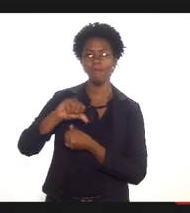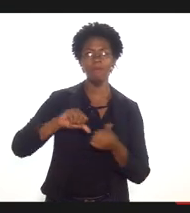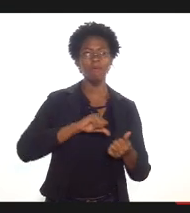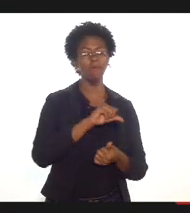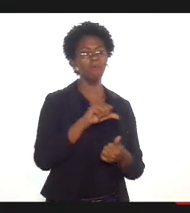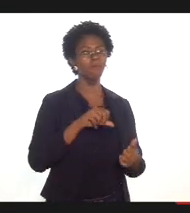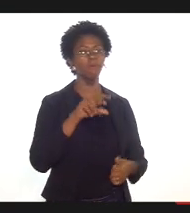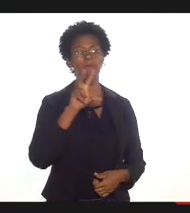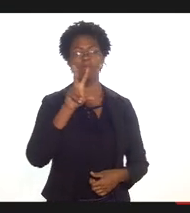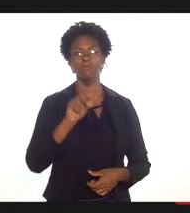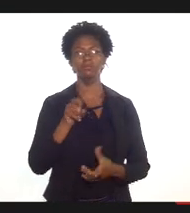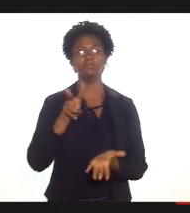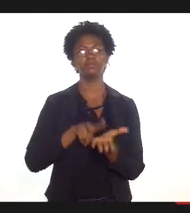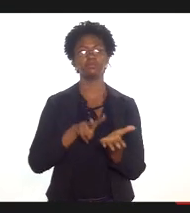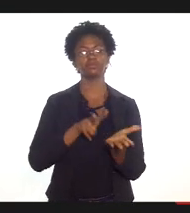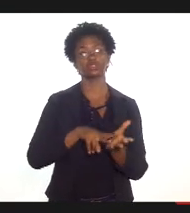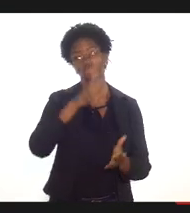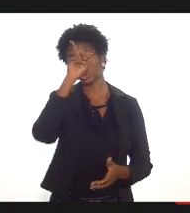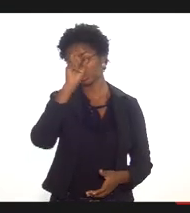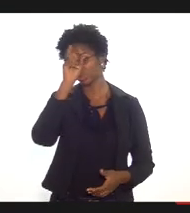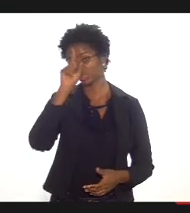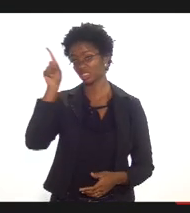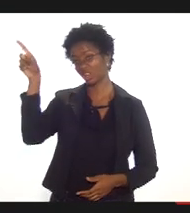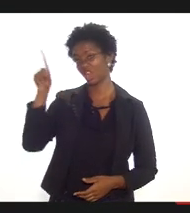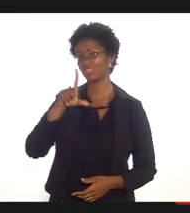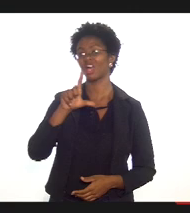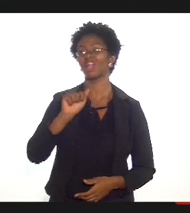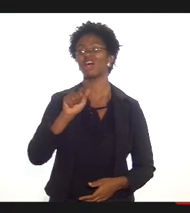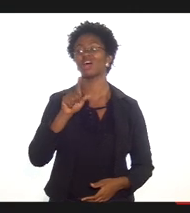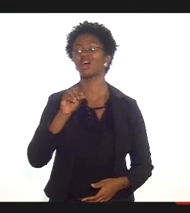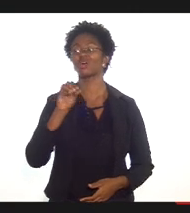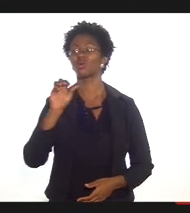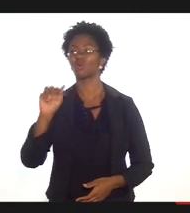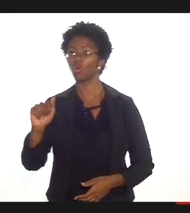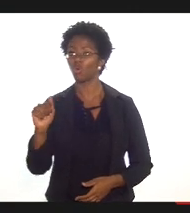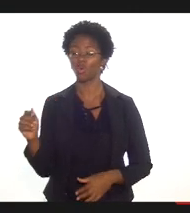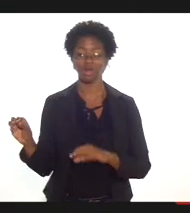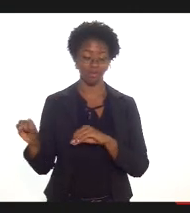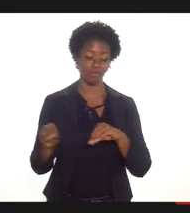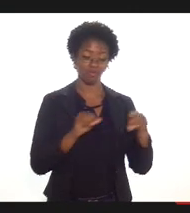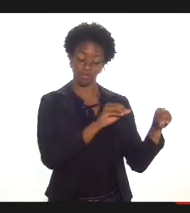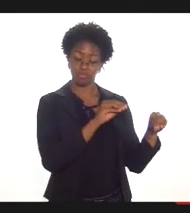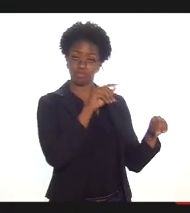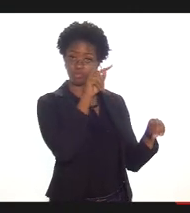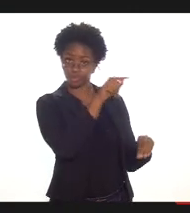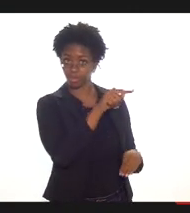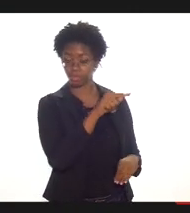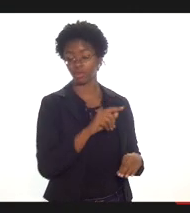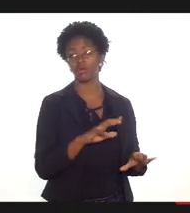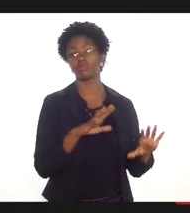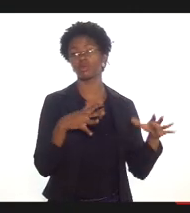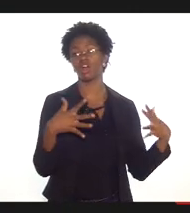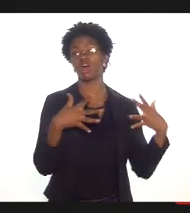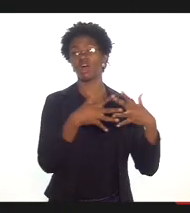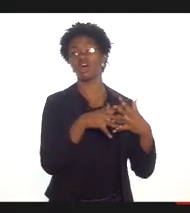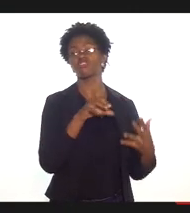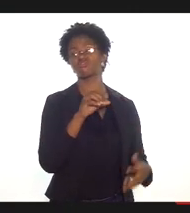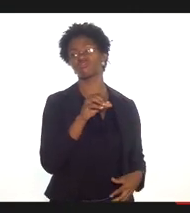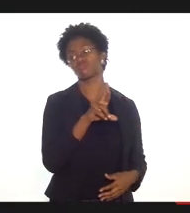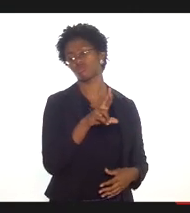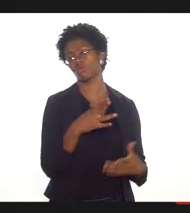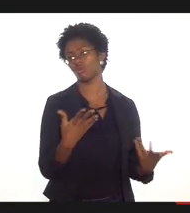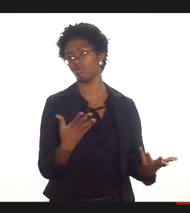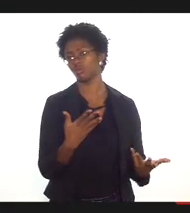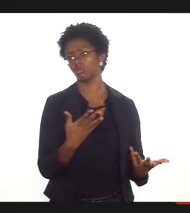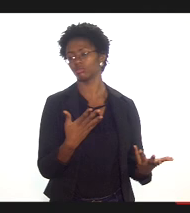do Hospital da Lagoa para a Rede D'Or, né, aqui no Rio de Janeiro. Então, é